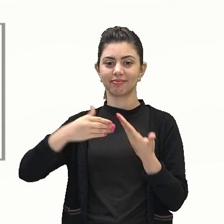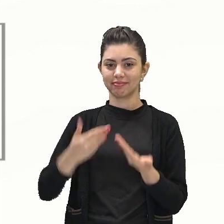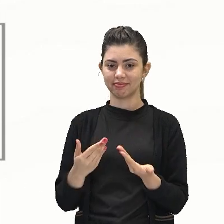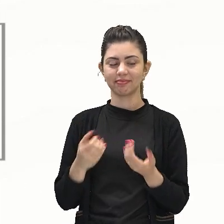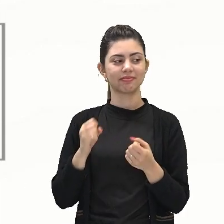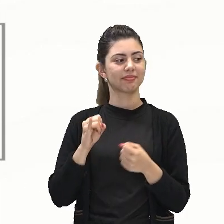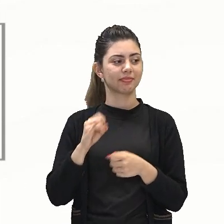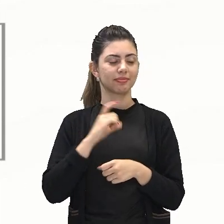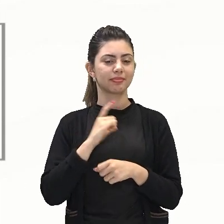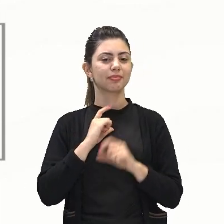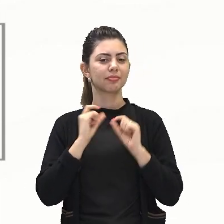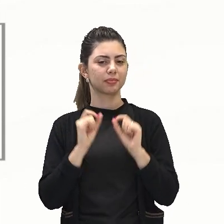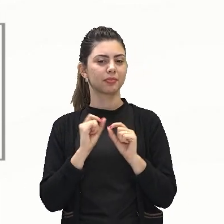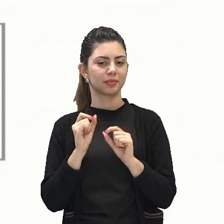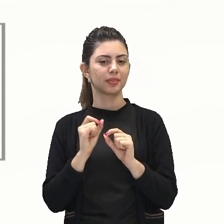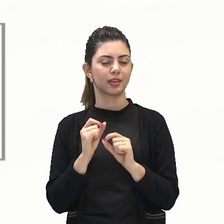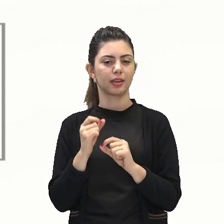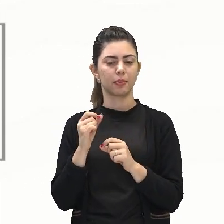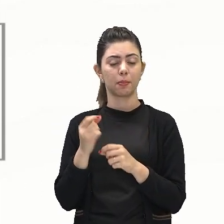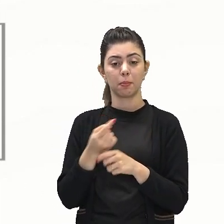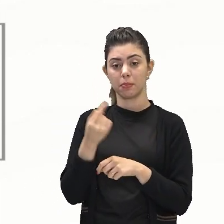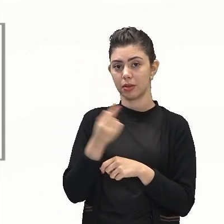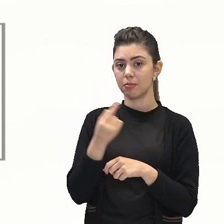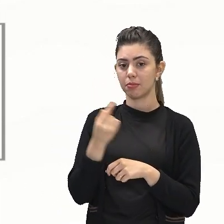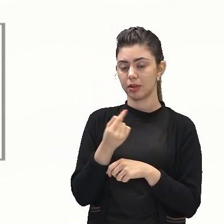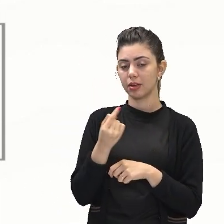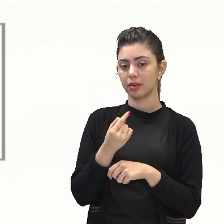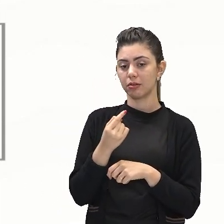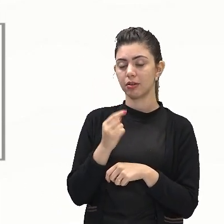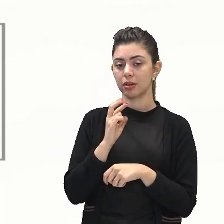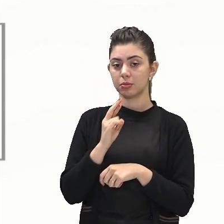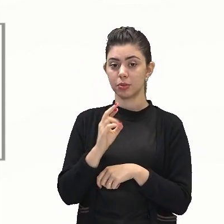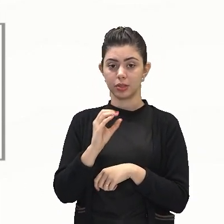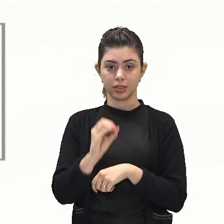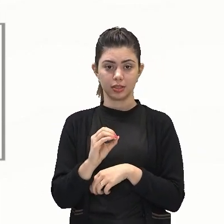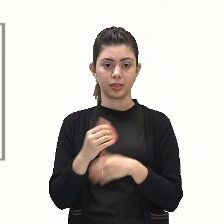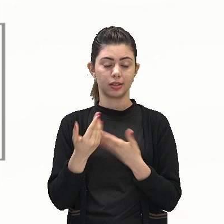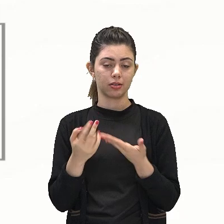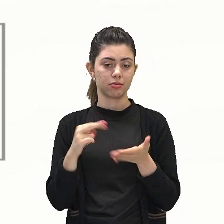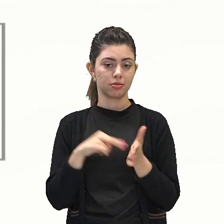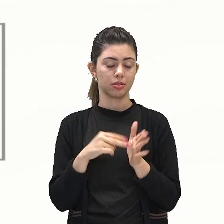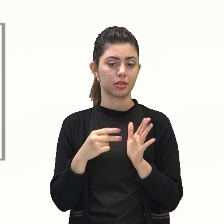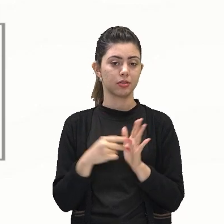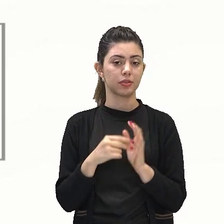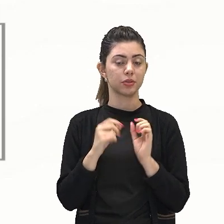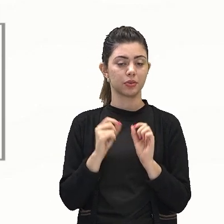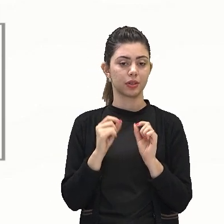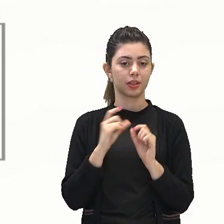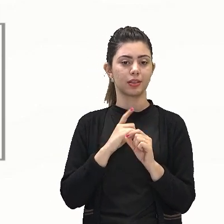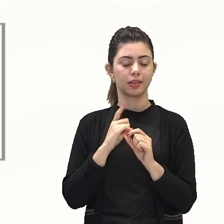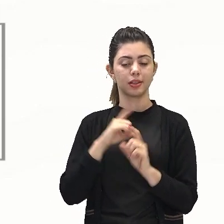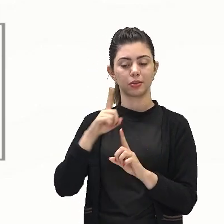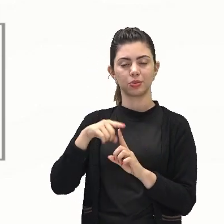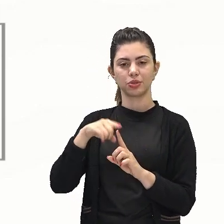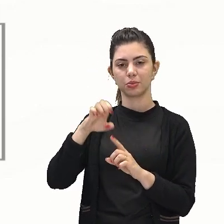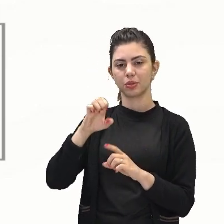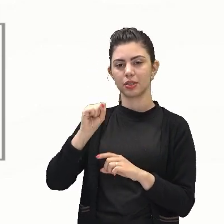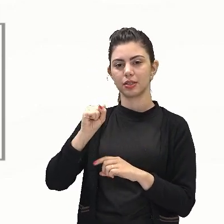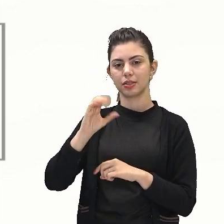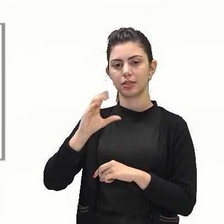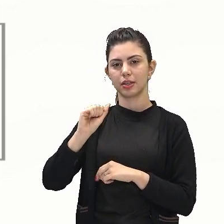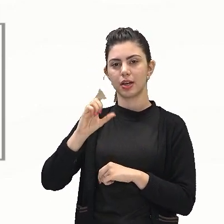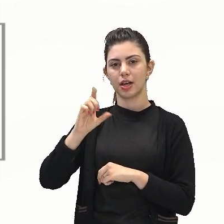partindo do primeiro elemento, for 0, significa que o sistema está escalonado. Tudo bem?